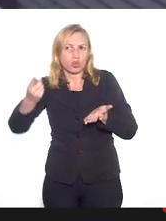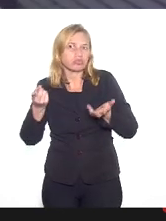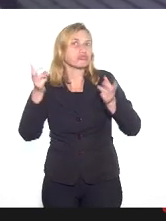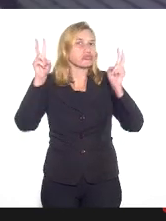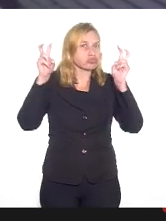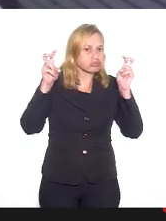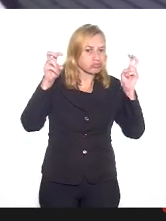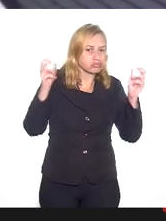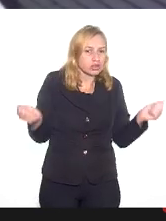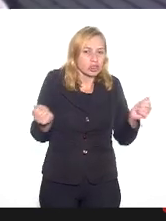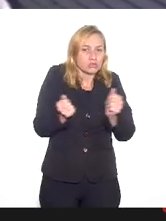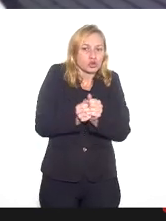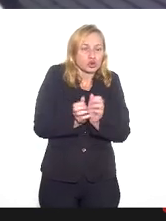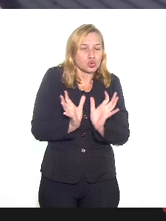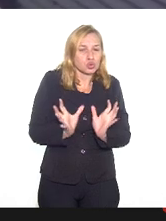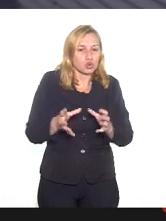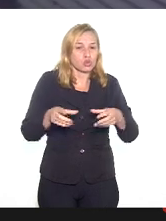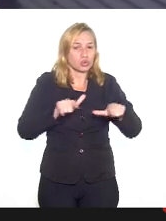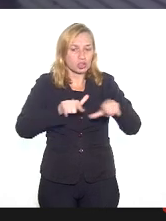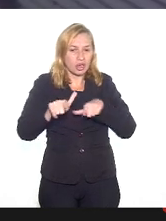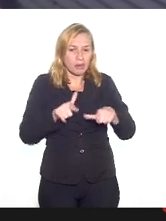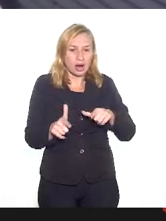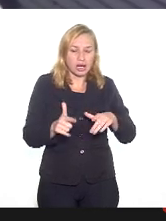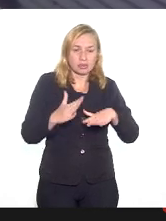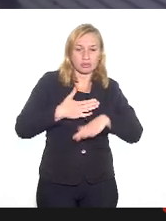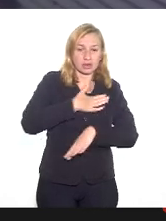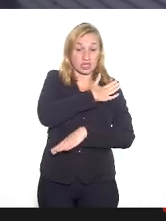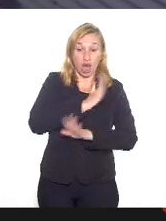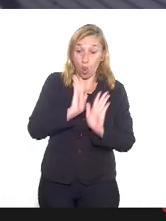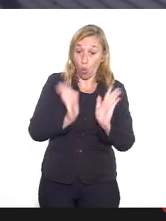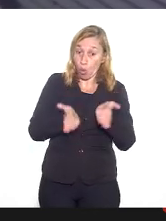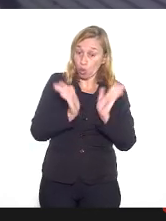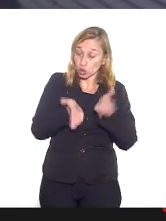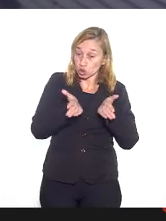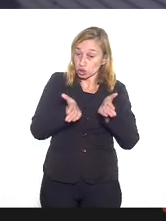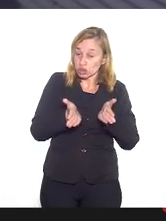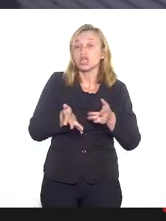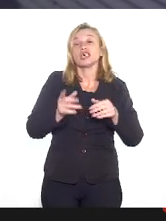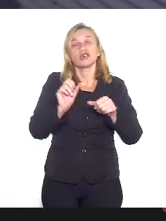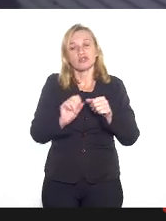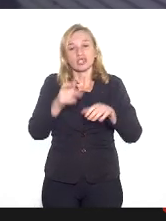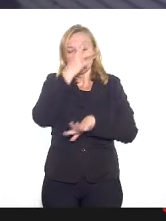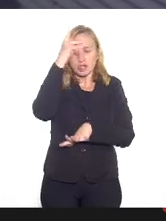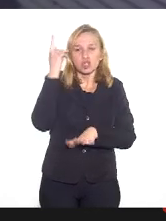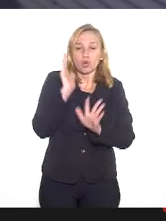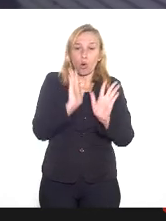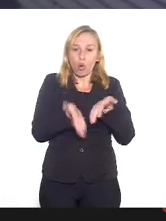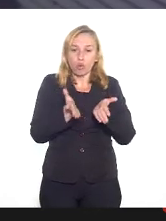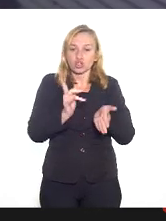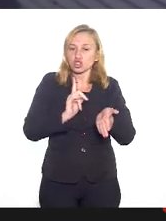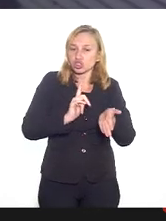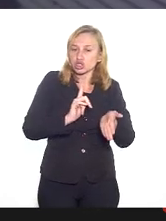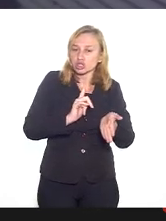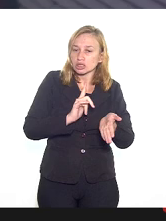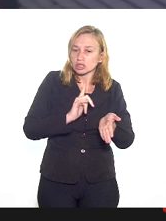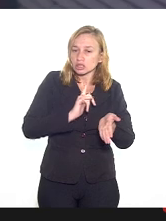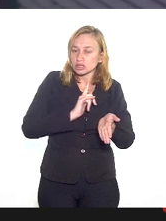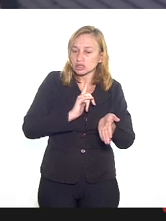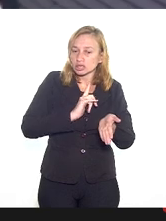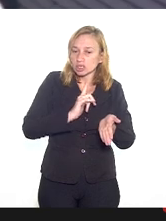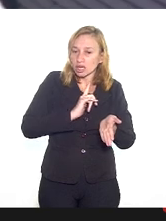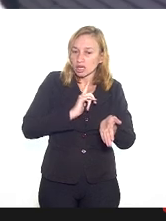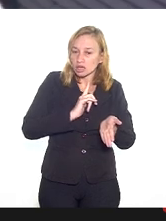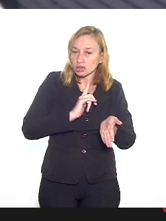que envolvem a carreira do militar hoje ativo, que faz com que pessoas que hoje tenham condições de